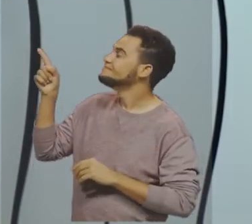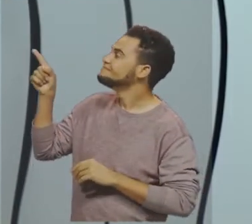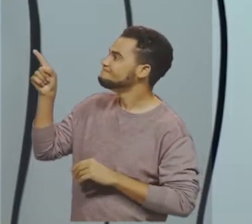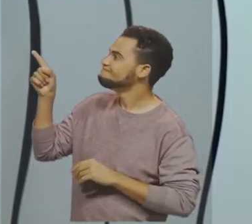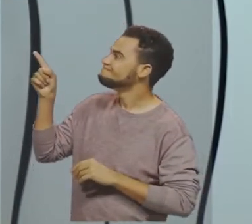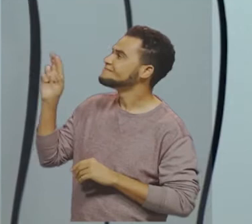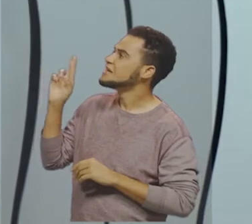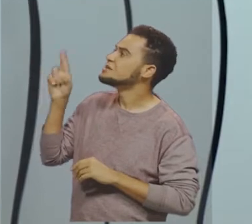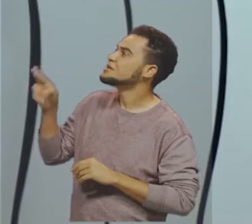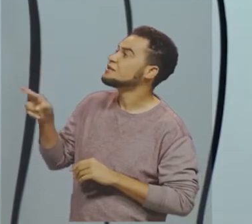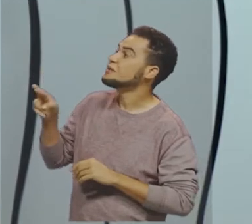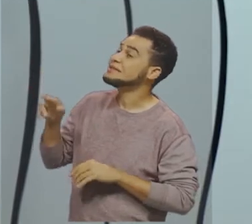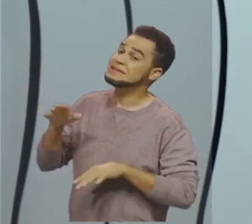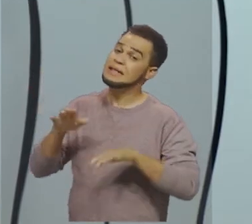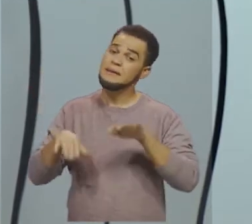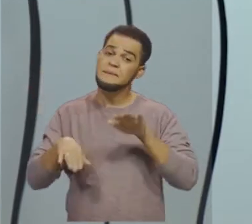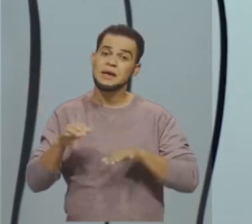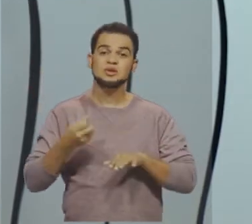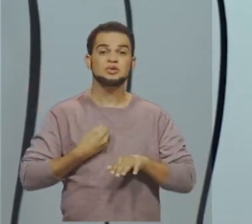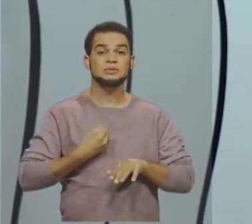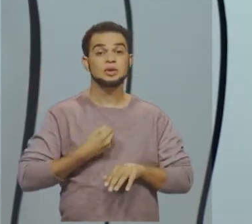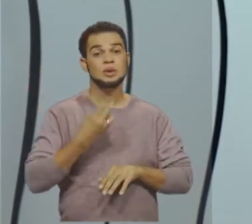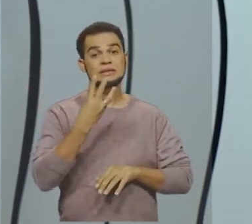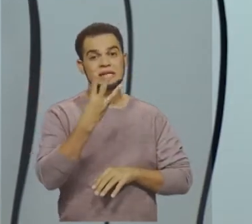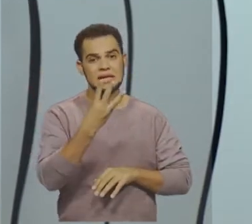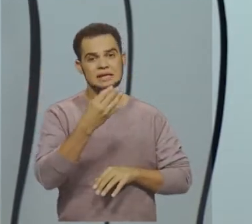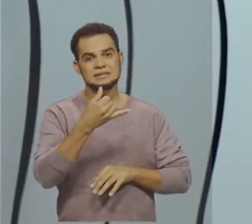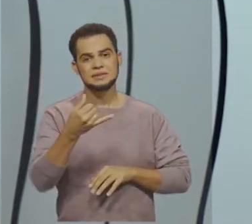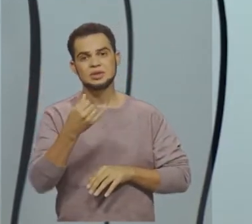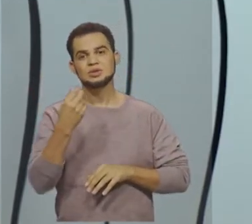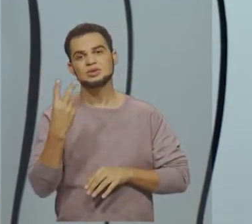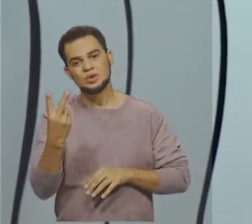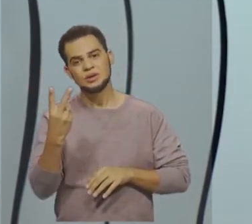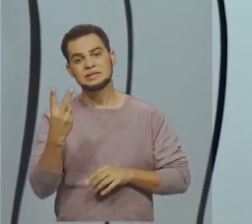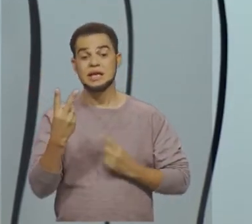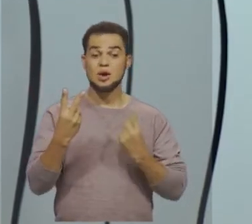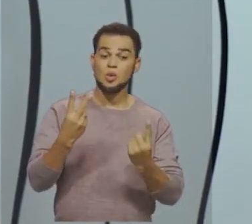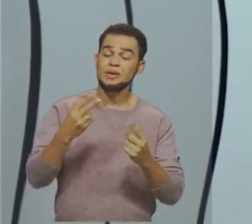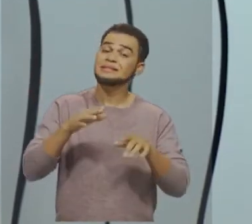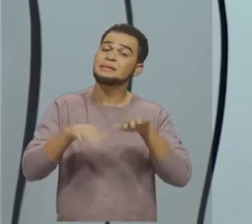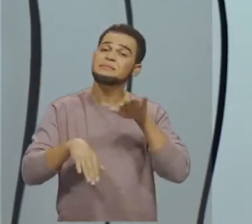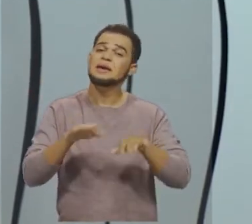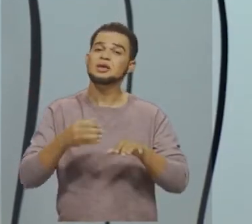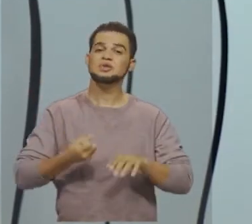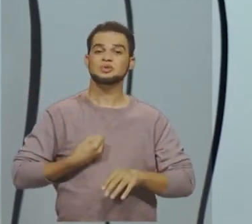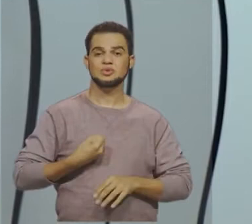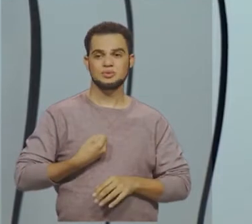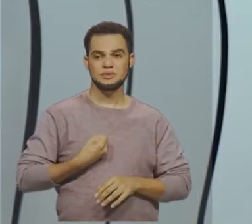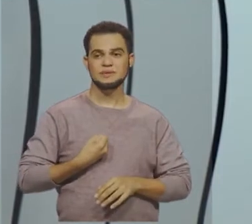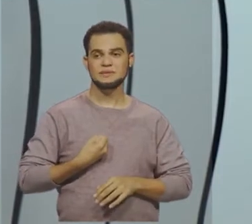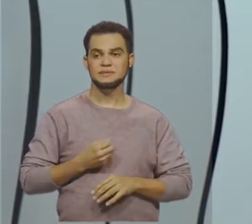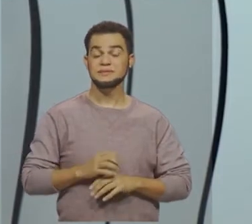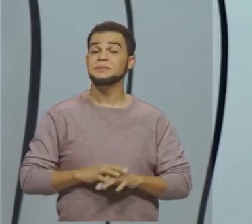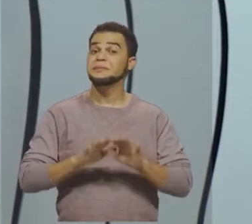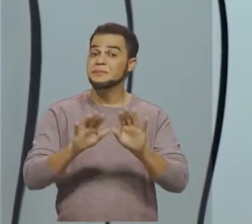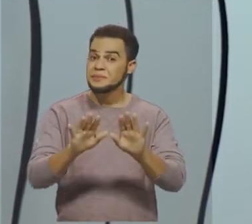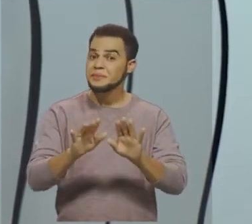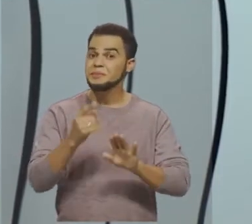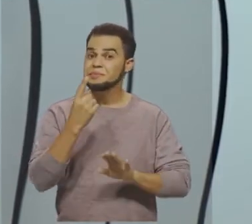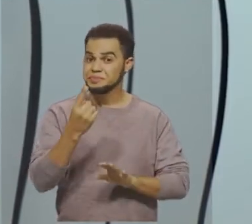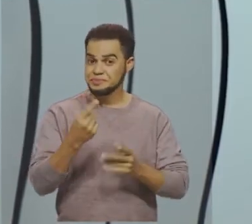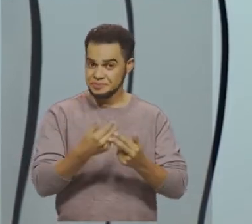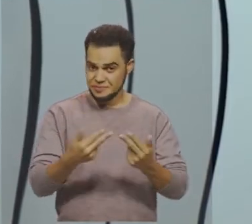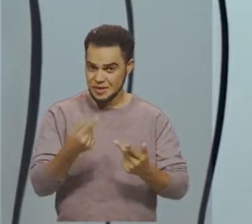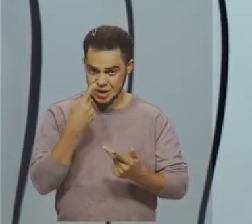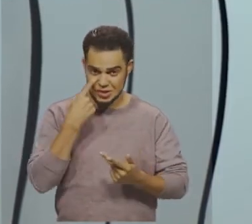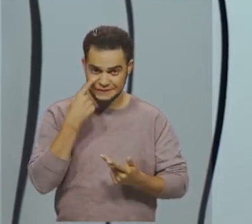número. 3 menos 2 é 1. Por quê? O 3 é maior que o 2. Esse é o exemplo. Agora, uma coisa que a gente está vendo na equação é o seguinte. Se de um